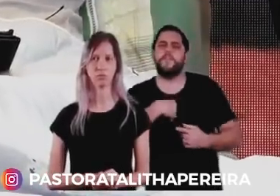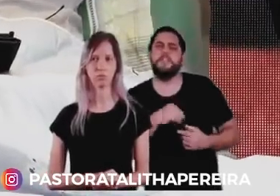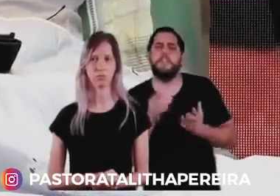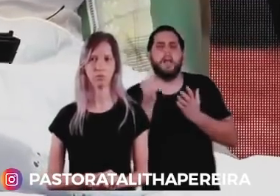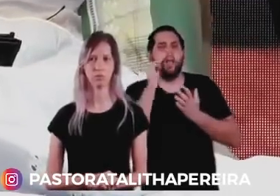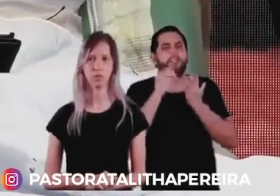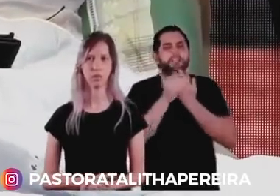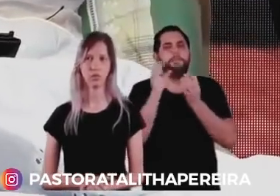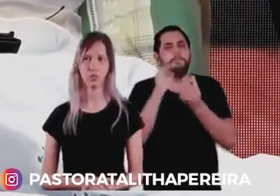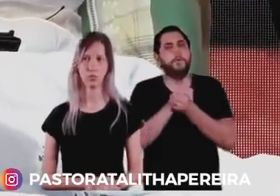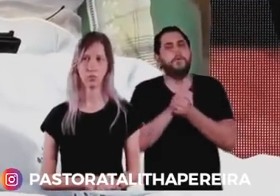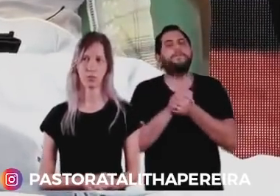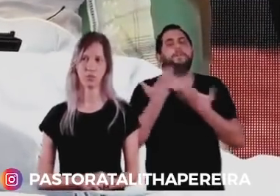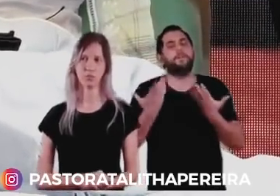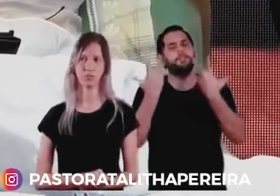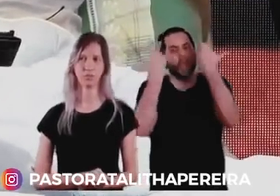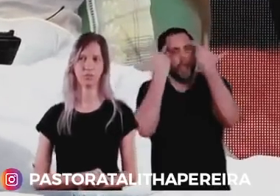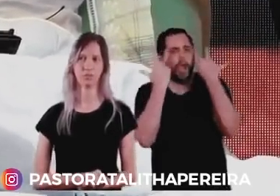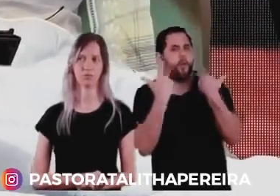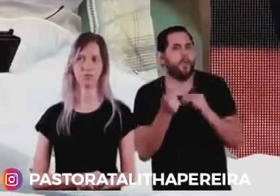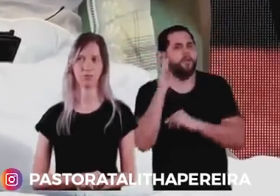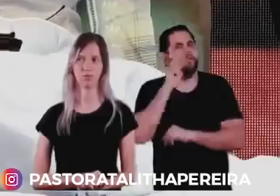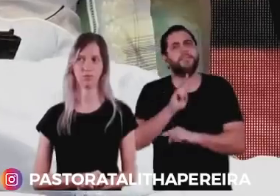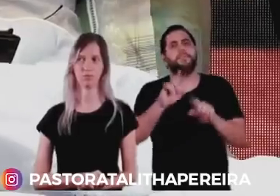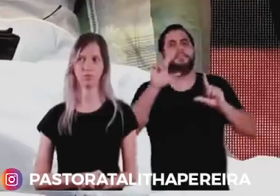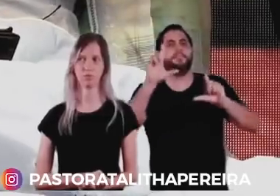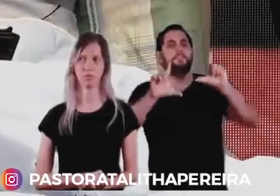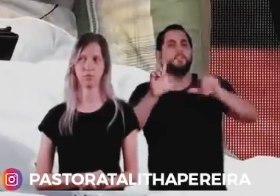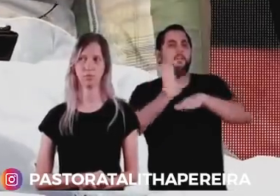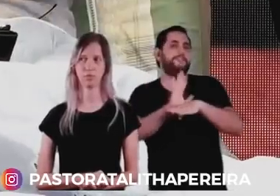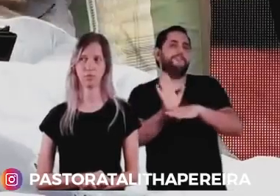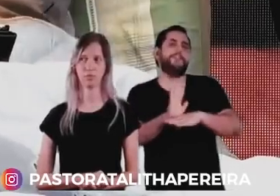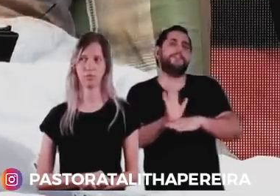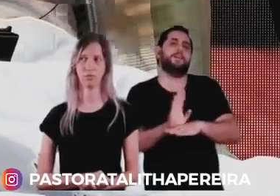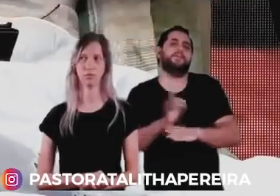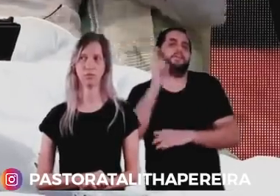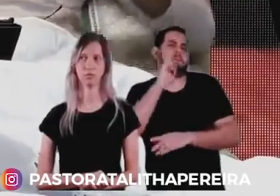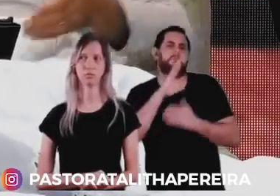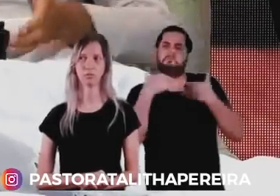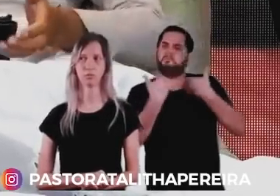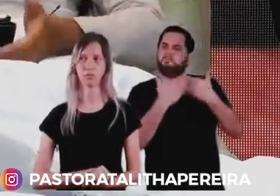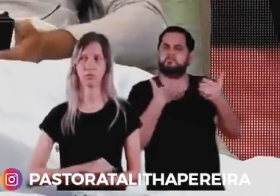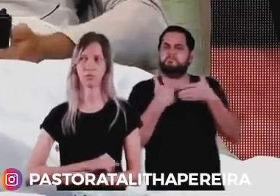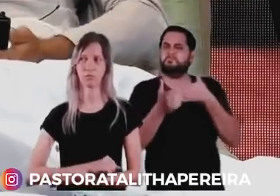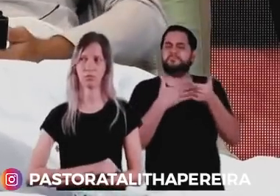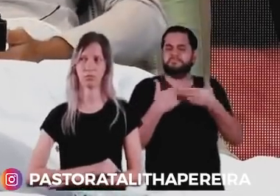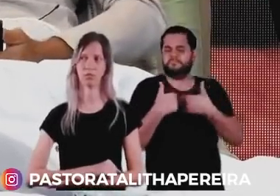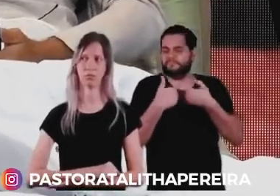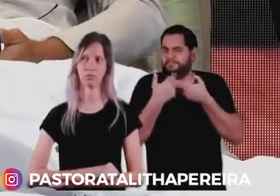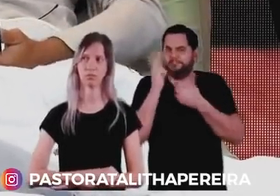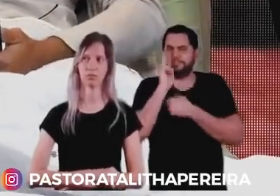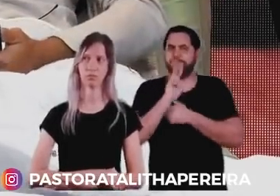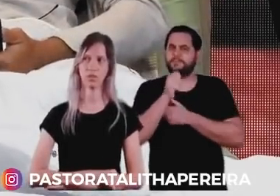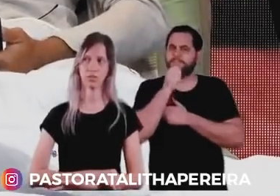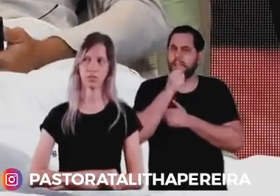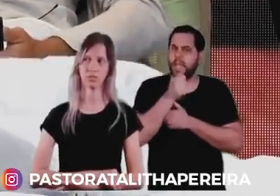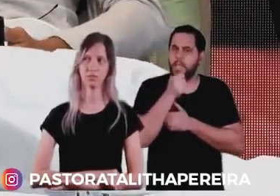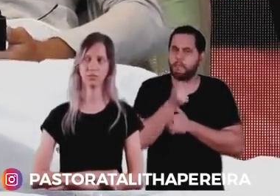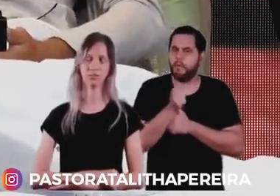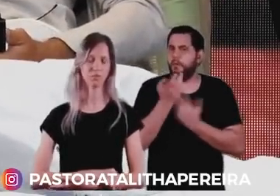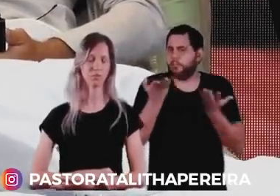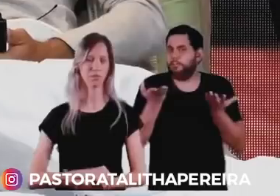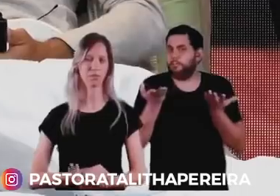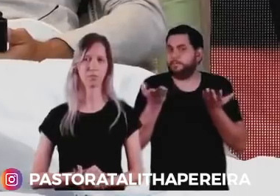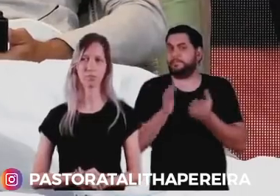local mais tranquilo para você ver seu filme, ver um programa, ver um repórter e as